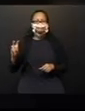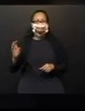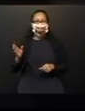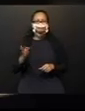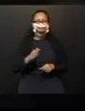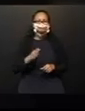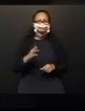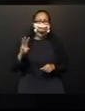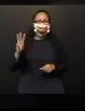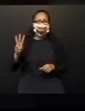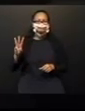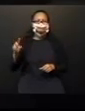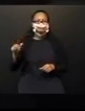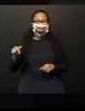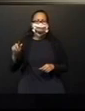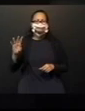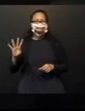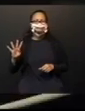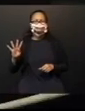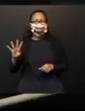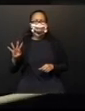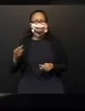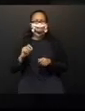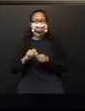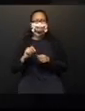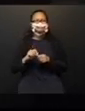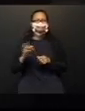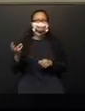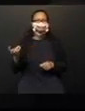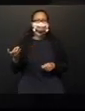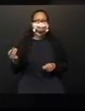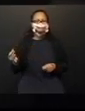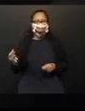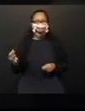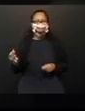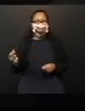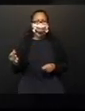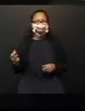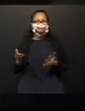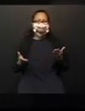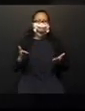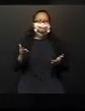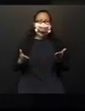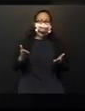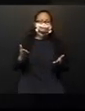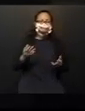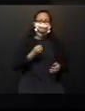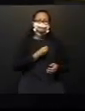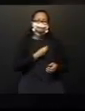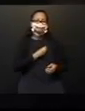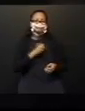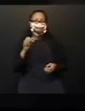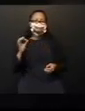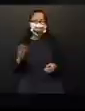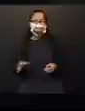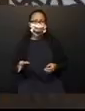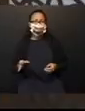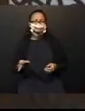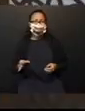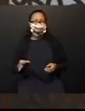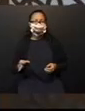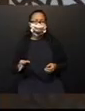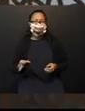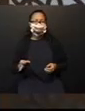374. Eu vou fazer essa conta, vou ver qual número está certo e vou assinalar aí dentro do